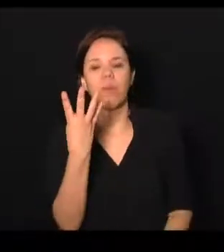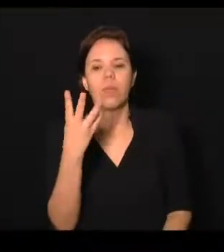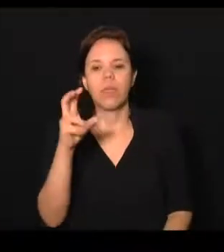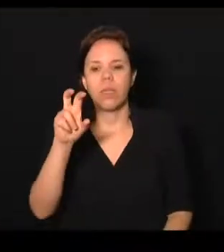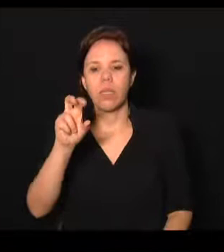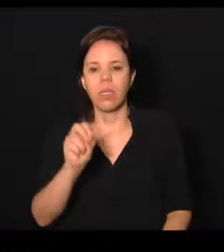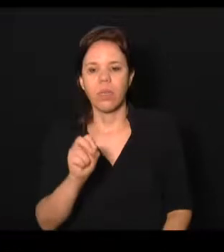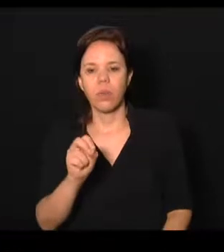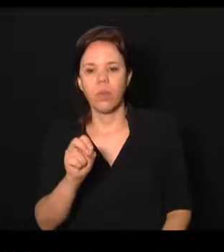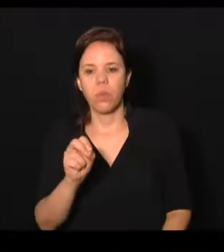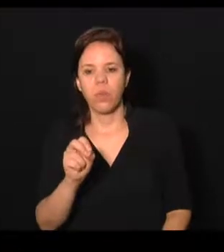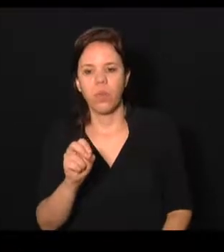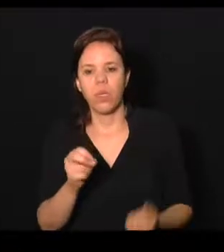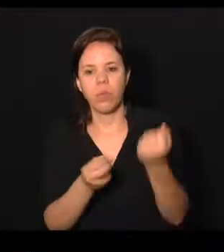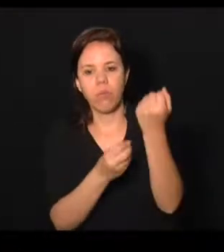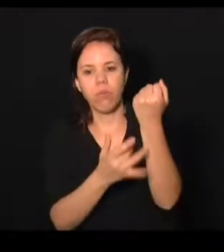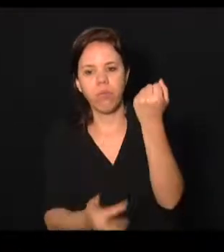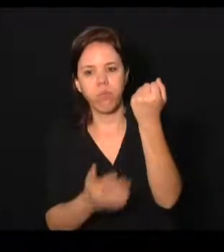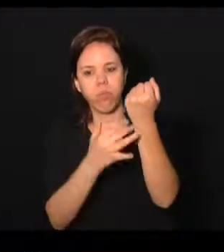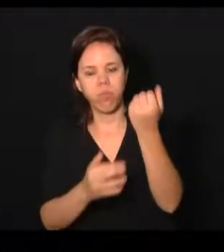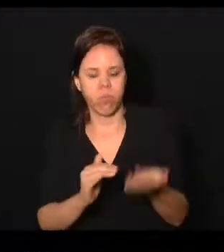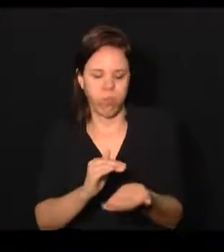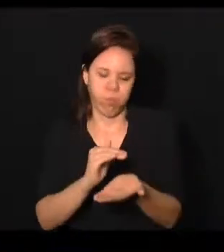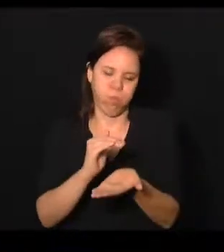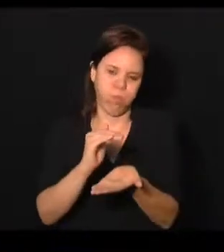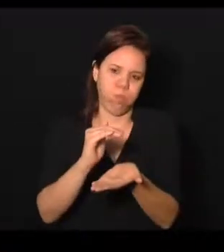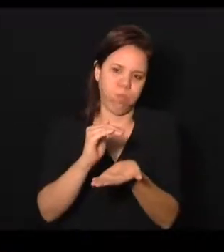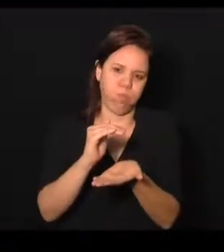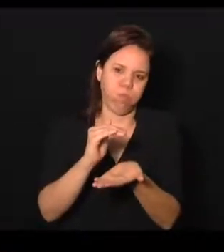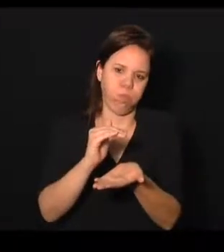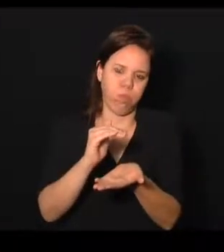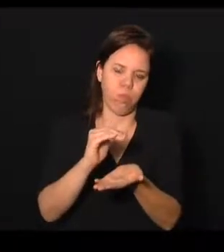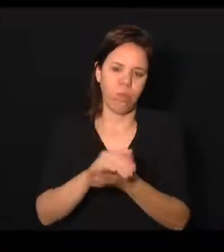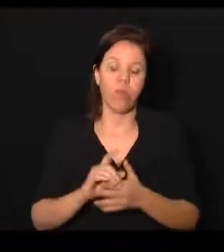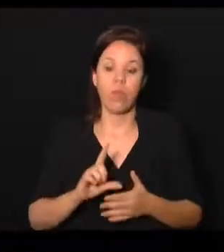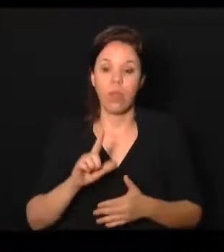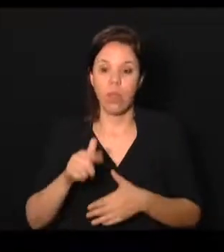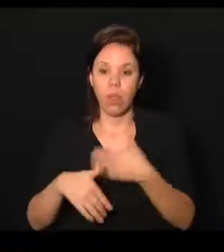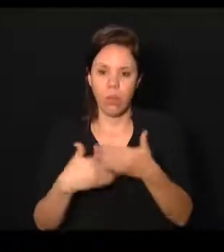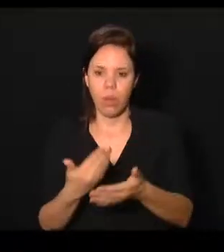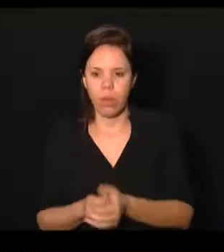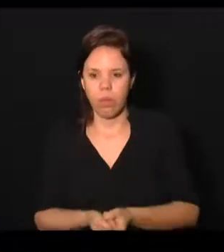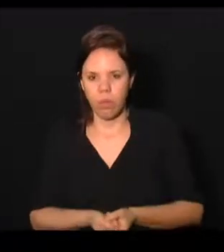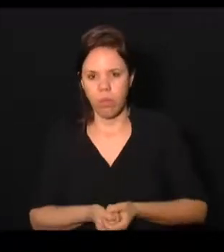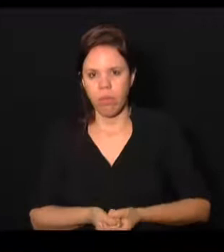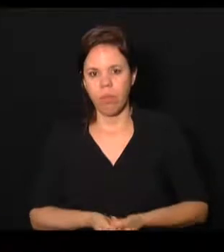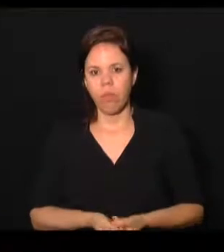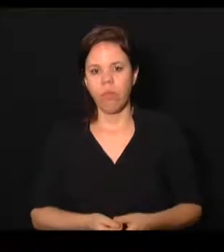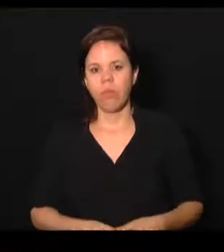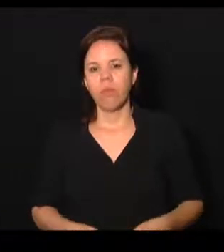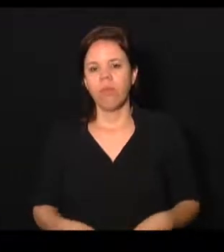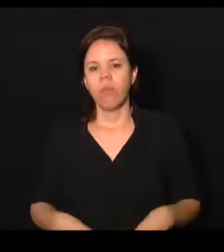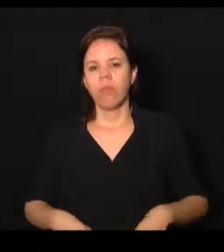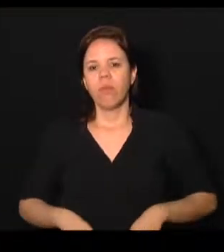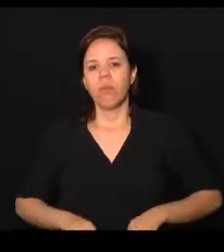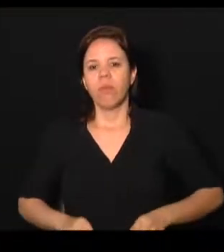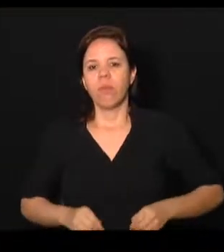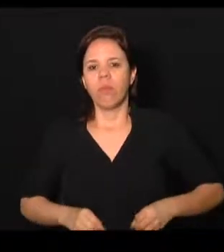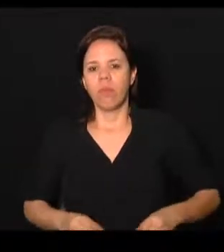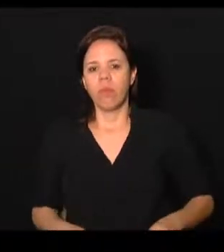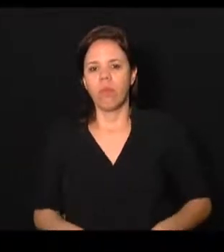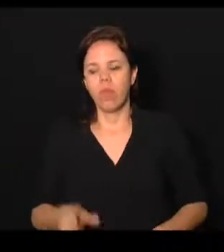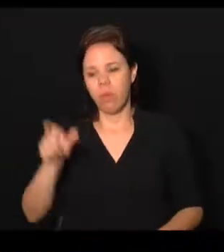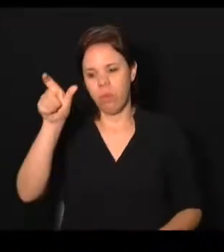450 ml de sangue nessa doação de sangue. Após a doação, a pessoa ela